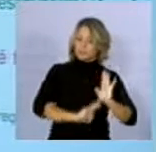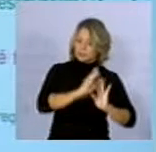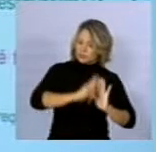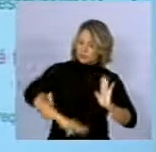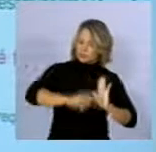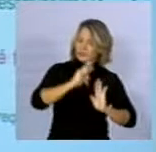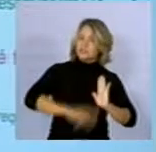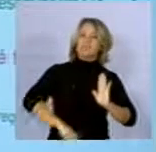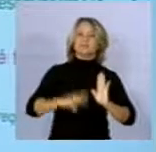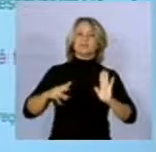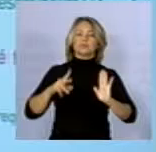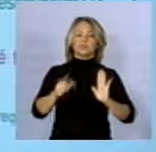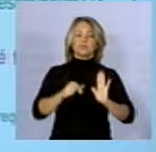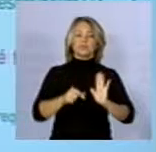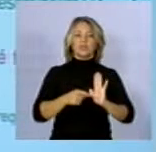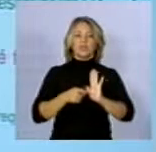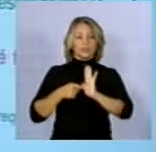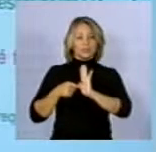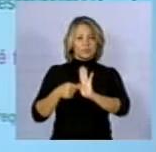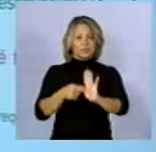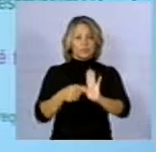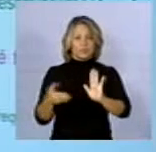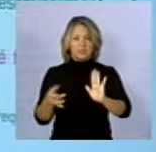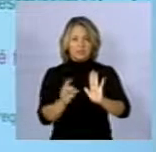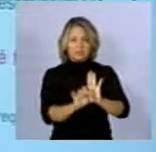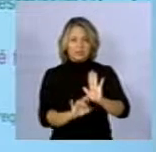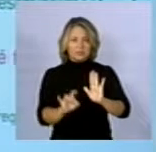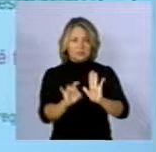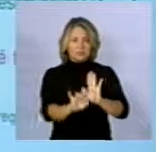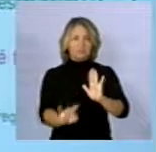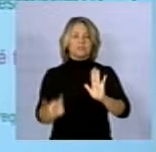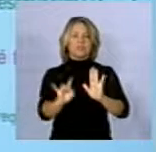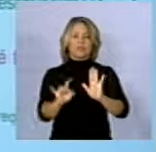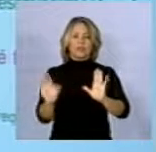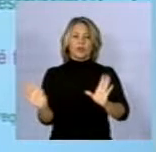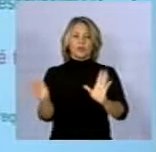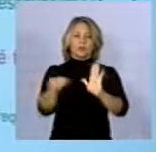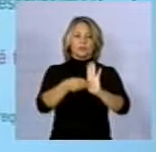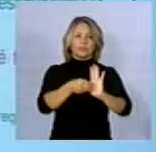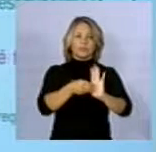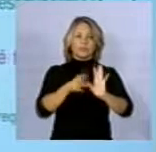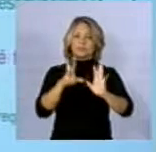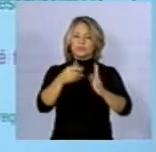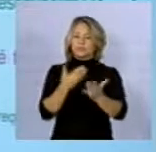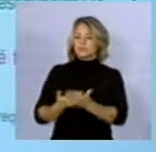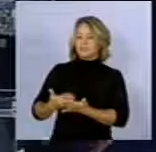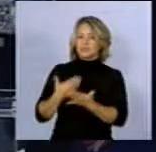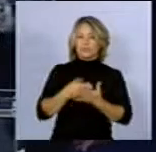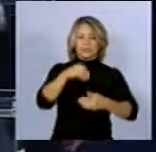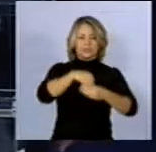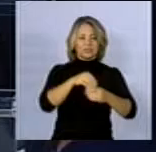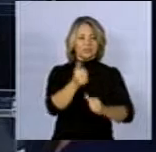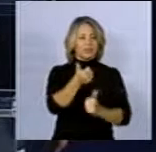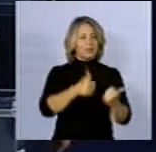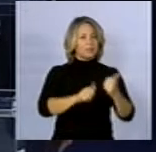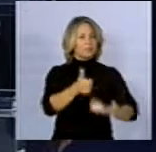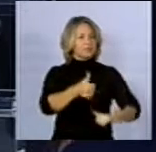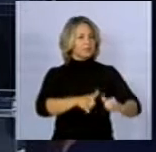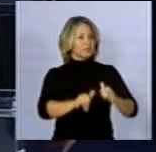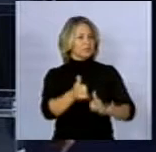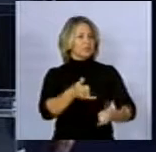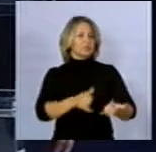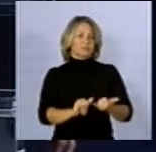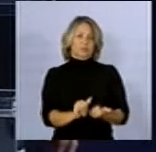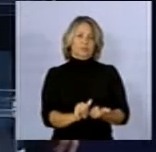metodológicas e essas indicações não são corroboradas para os estudos laboratoriais in vitro ou in